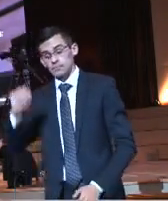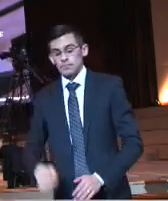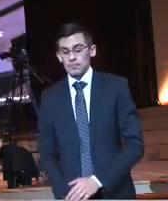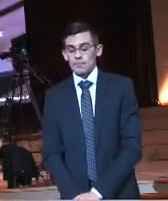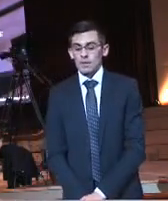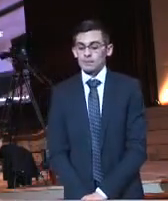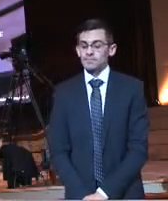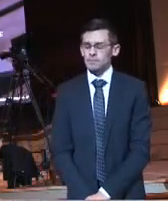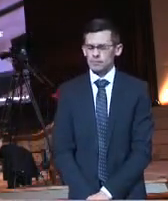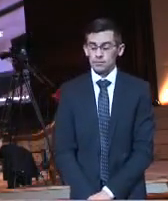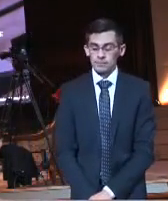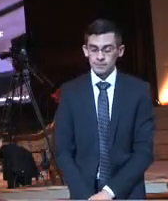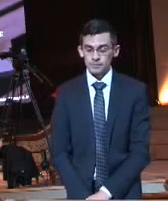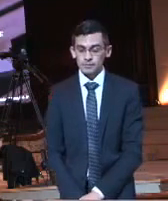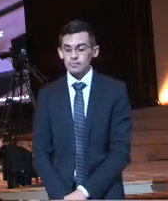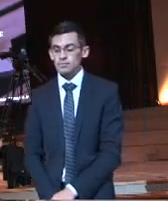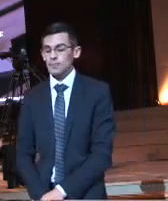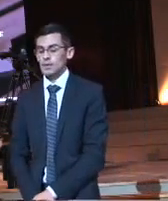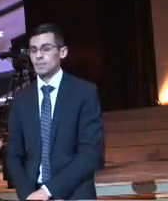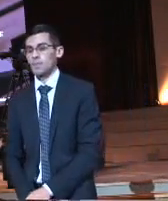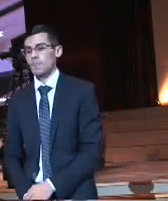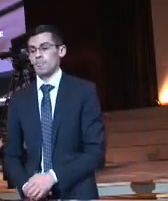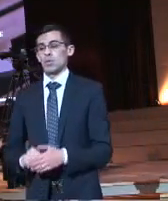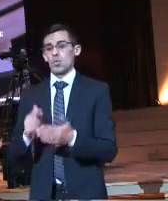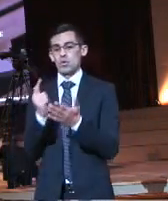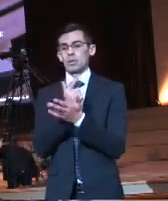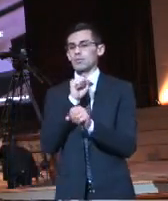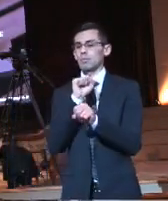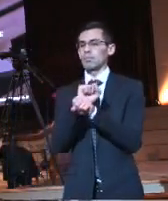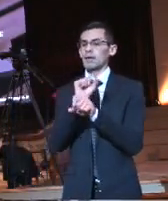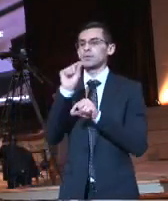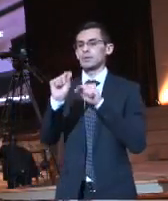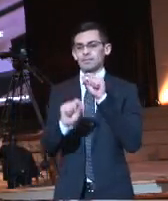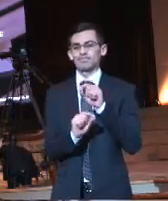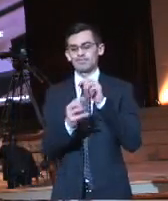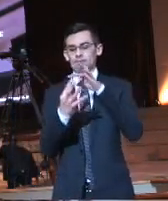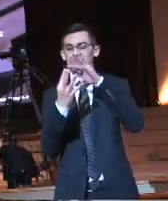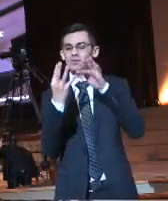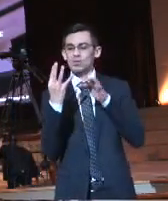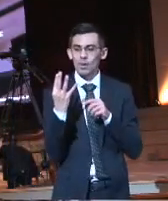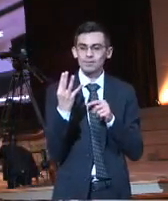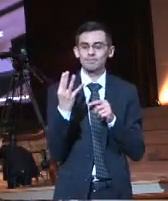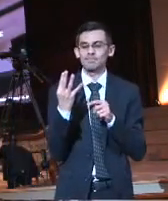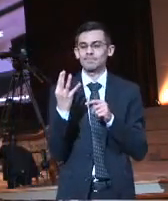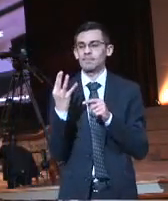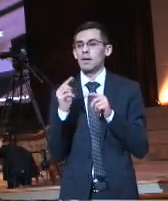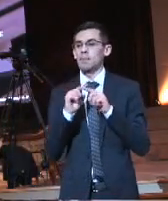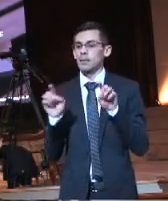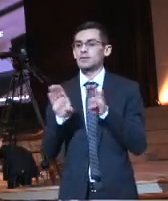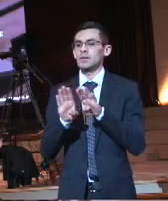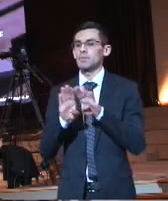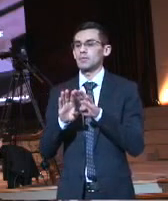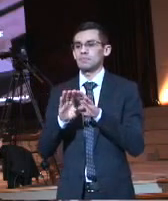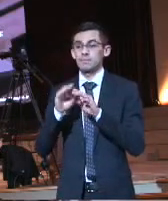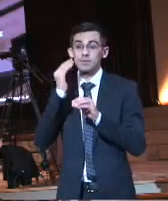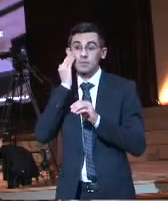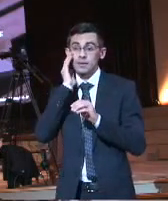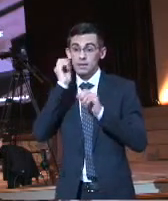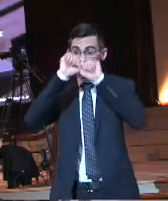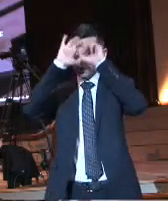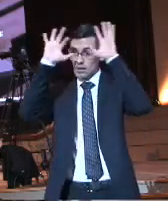É interessante que o livro para aqui nas suas dimensões, mas ele nos deixa entender que